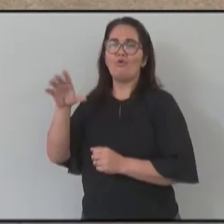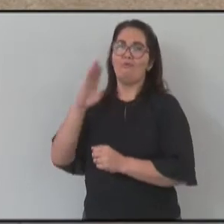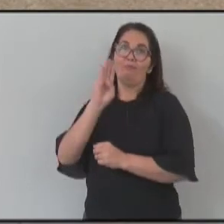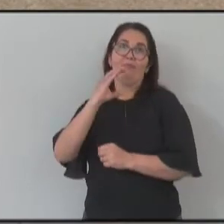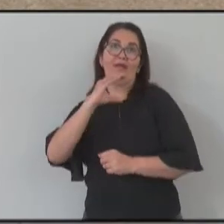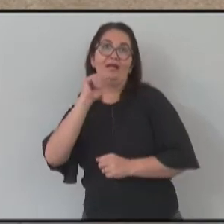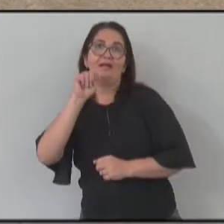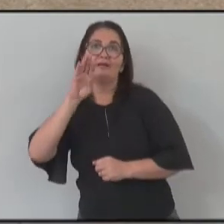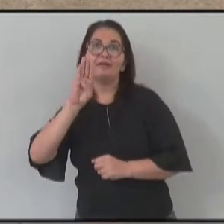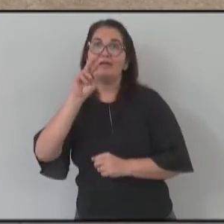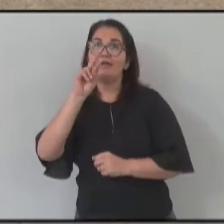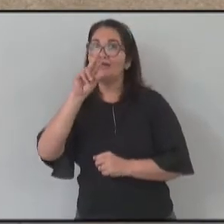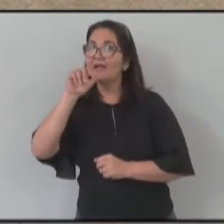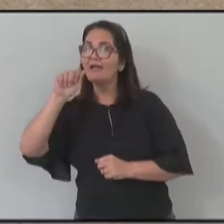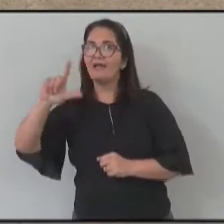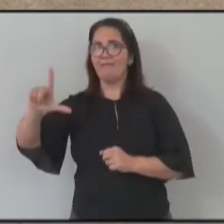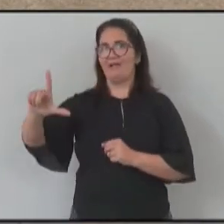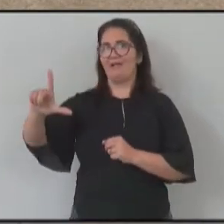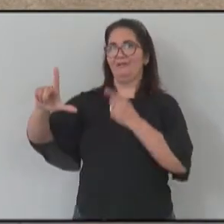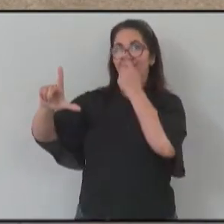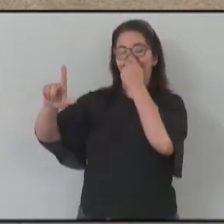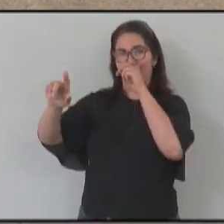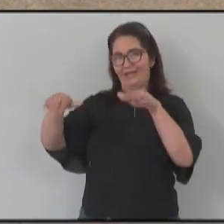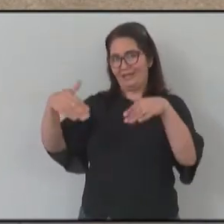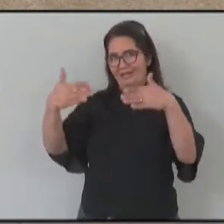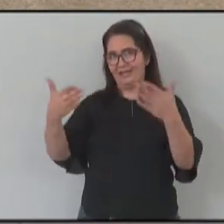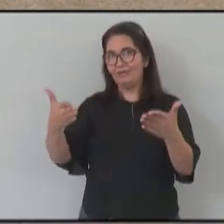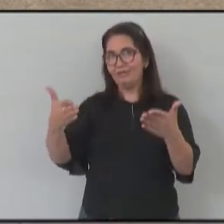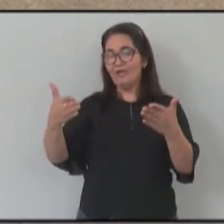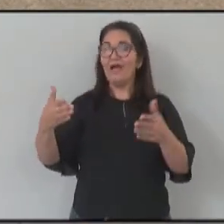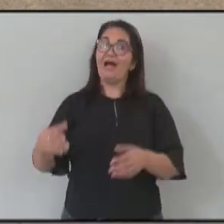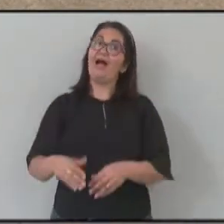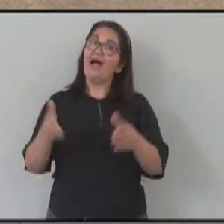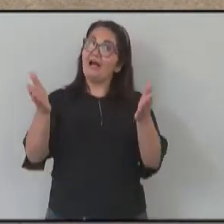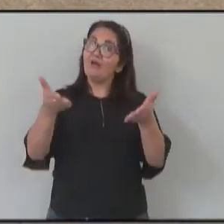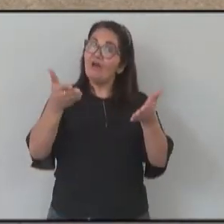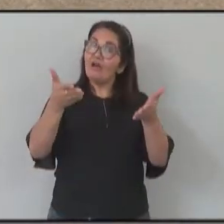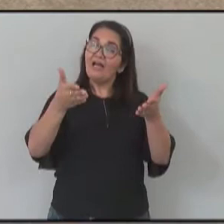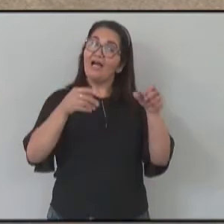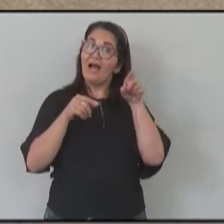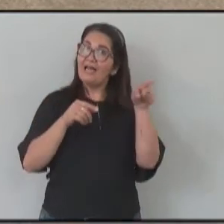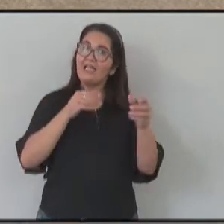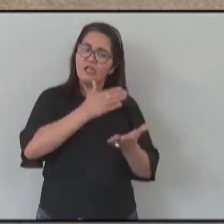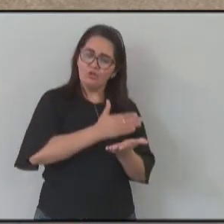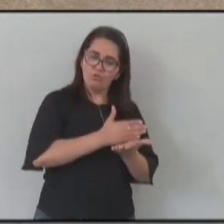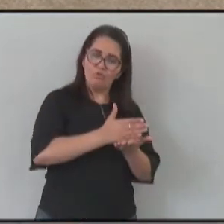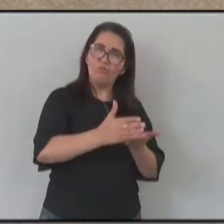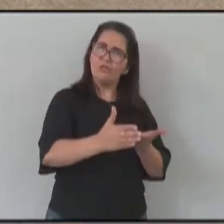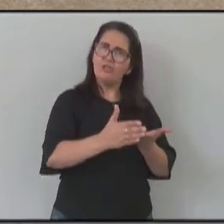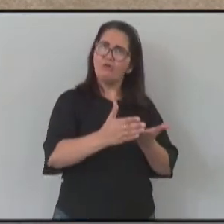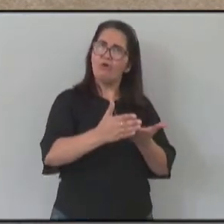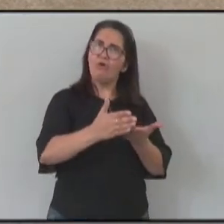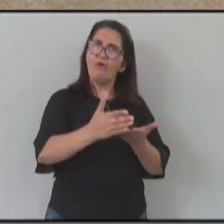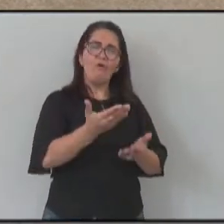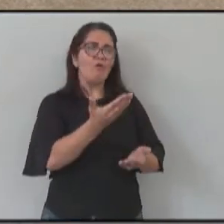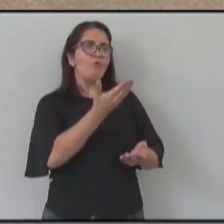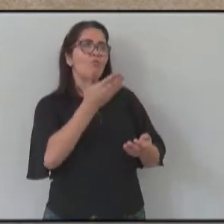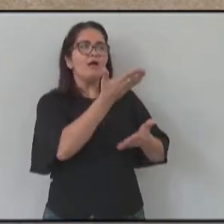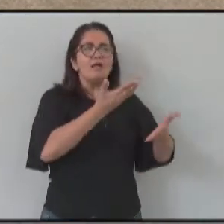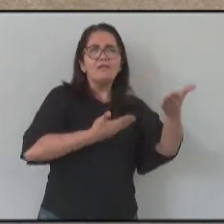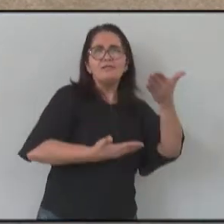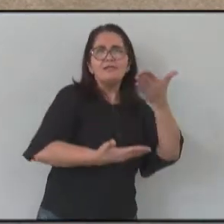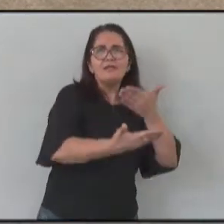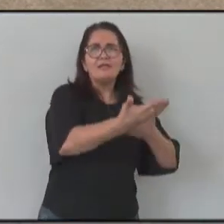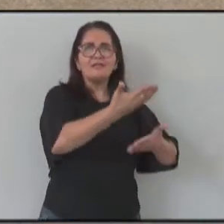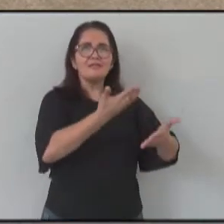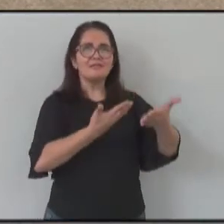terras. E ali começou um vínculo de amizade deles com os